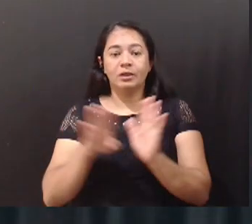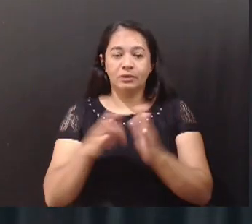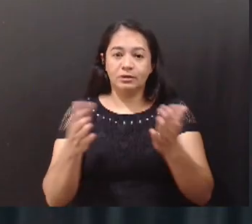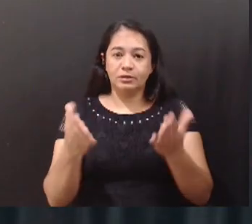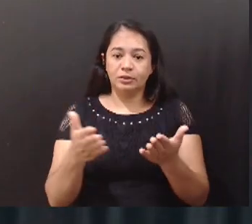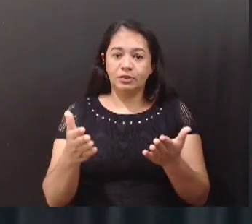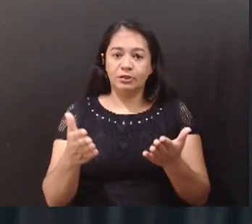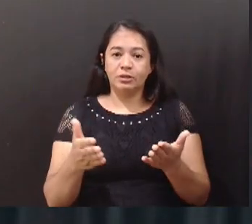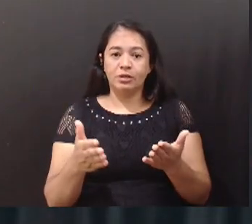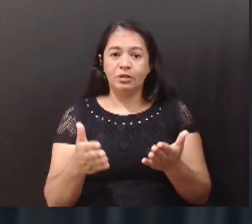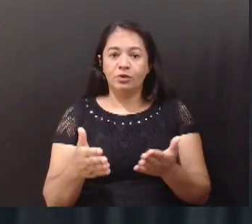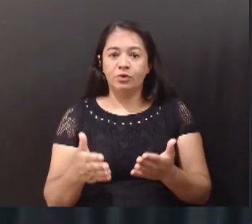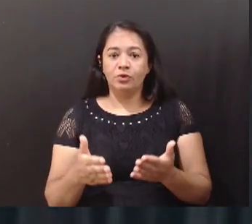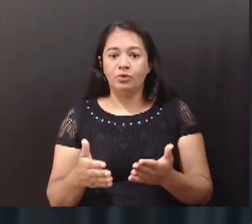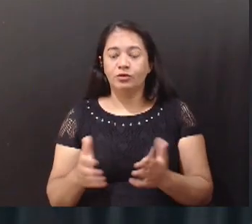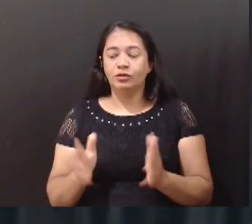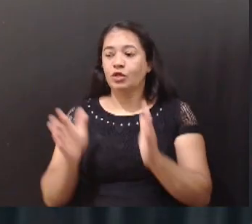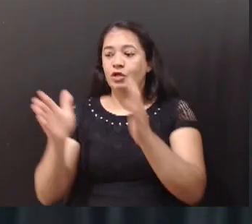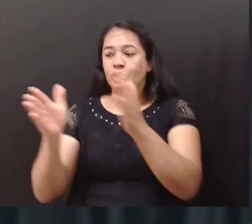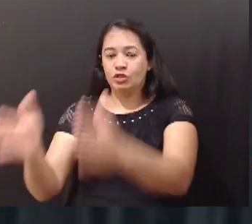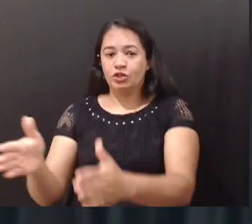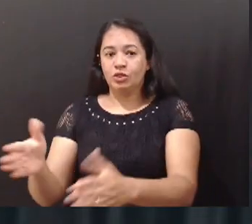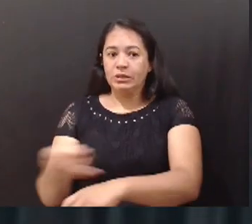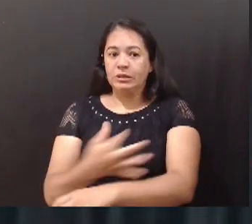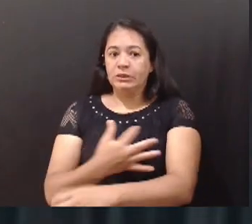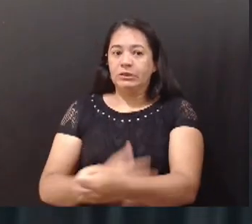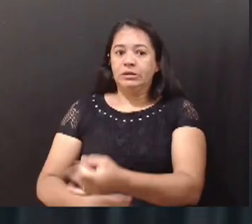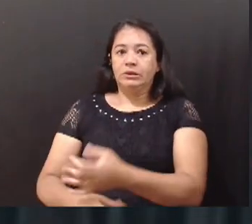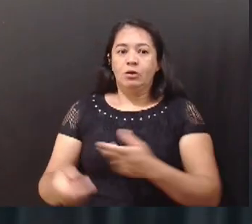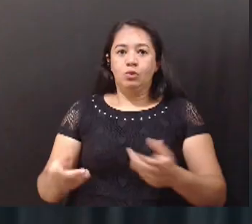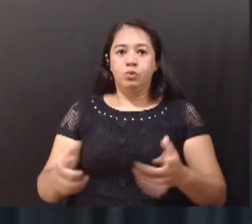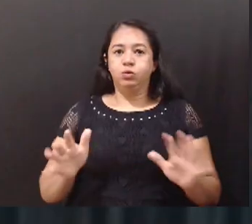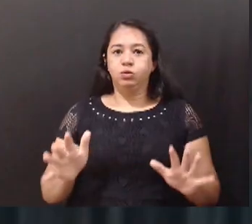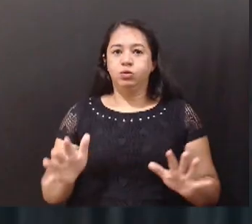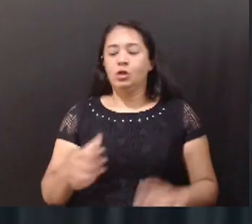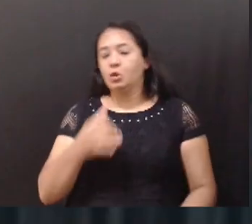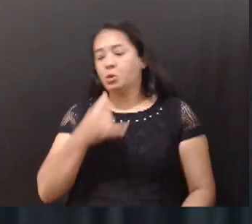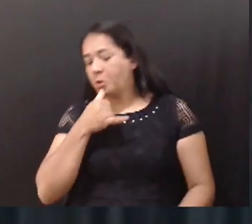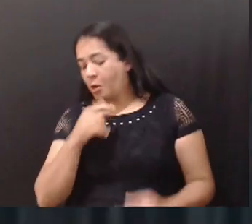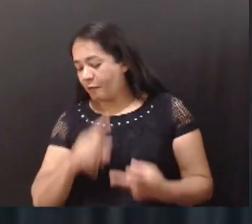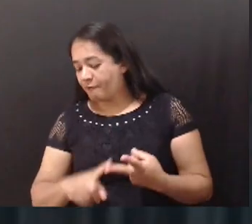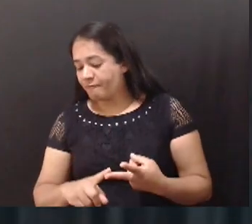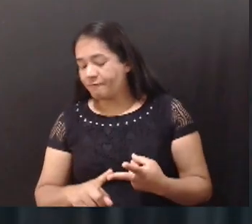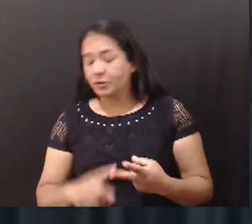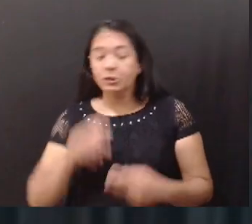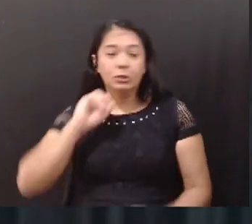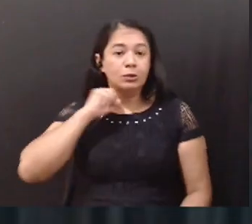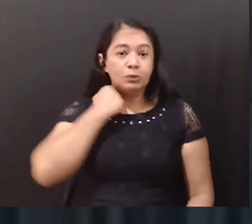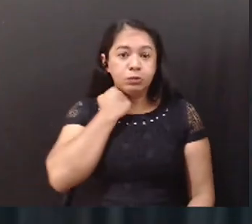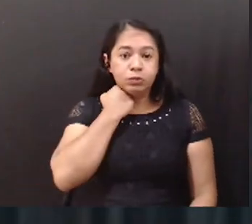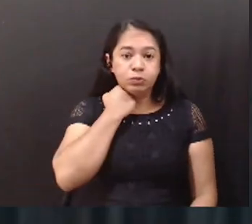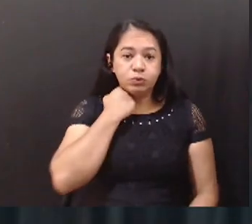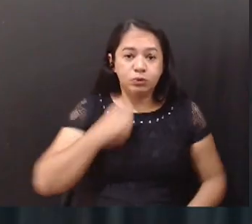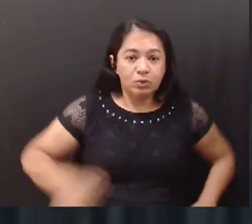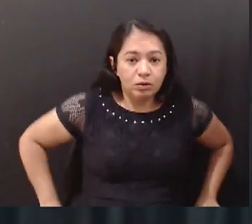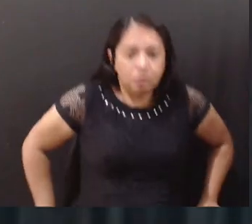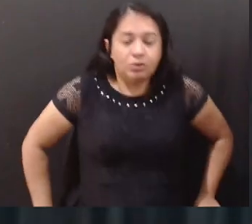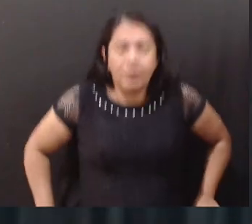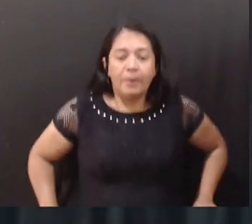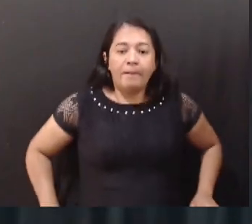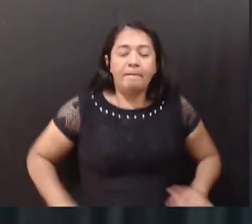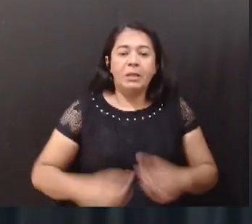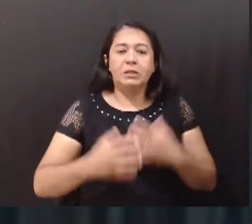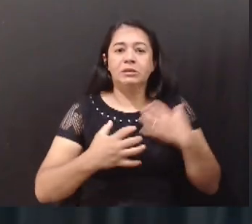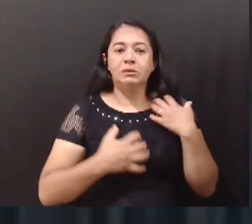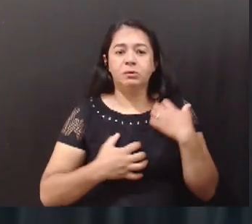ativado emocionalmente. Sim. Né? Ou tá triste, ou fala que tá estressado, mas é angústia, ansiedade,